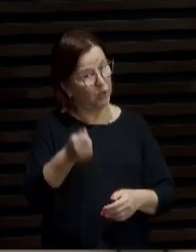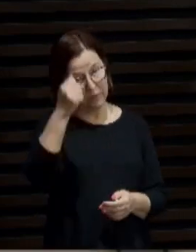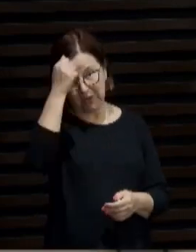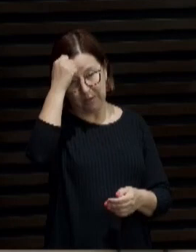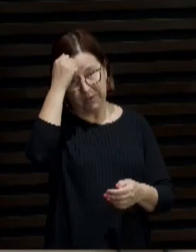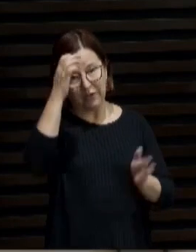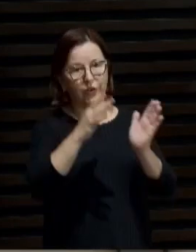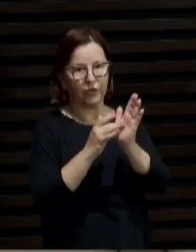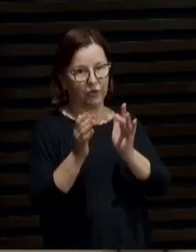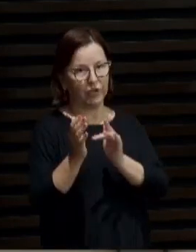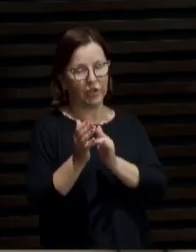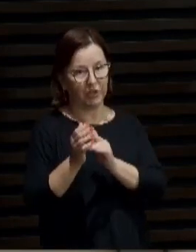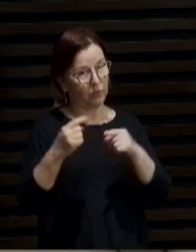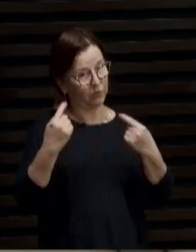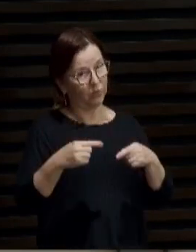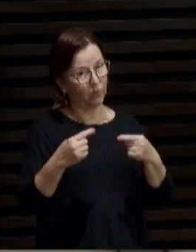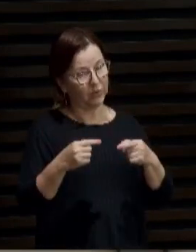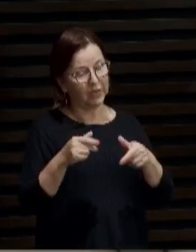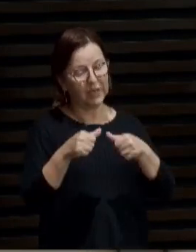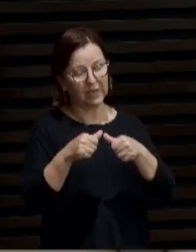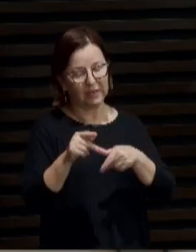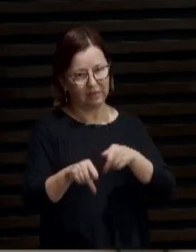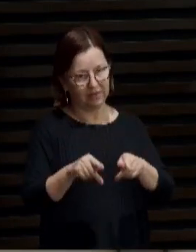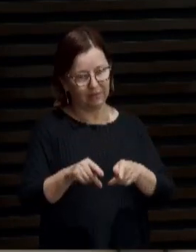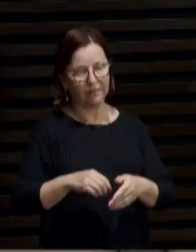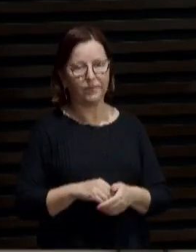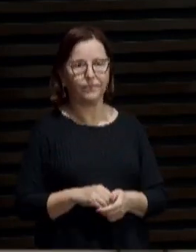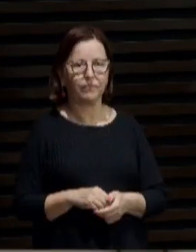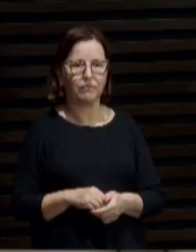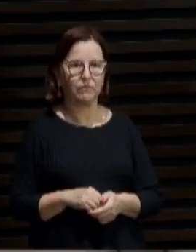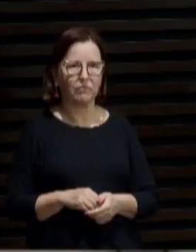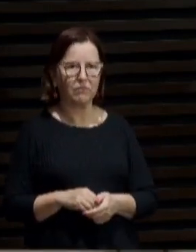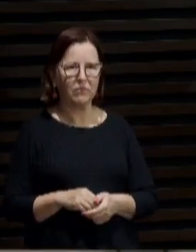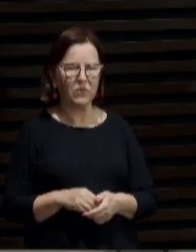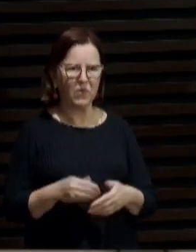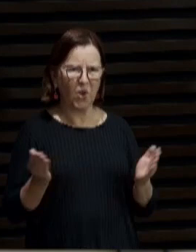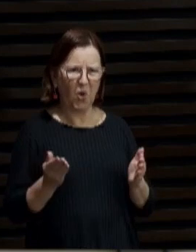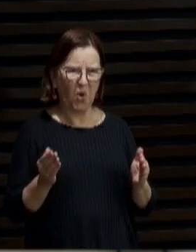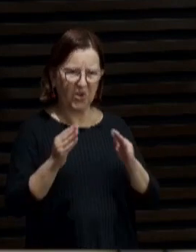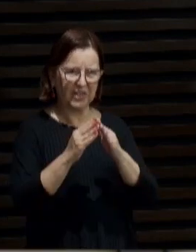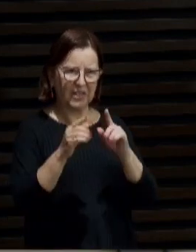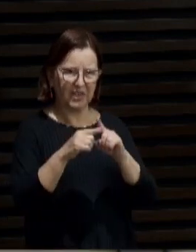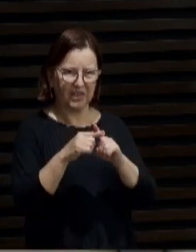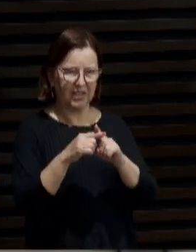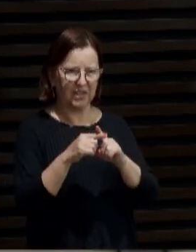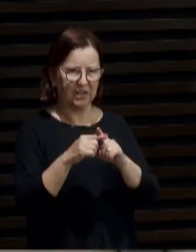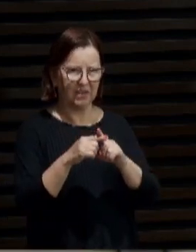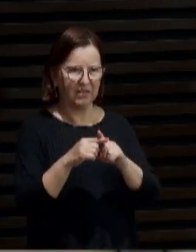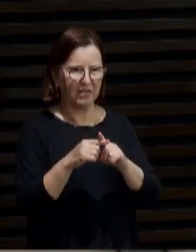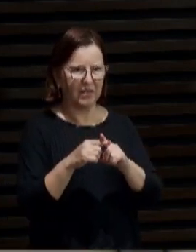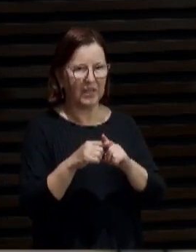ela. Nas igrejas modernas, pouco ou nada se fala sobre disciplina e correção. Porém, este é um ensino